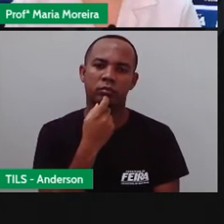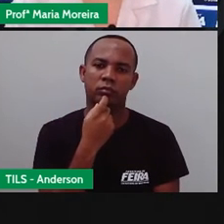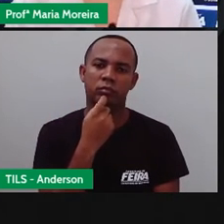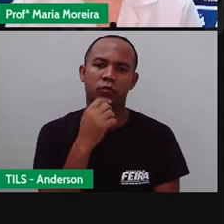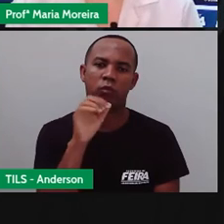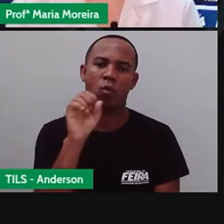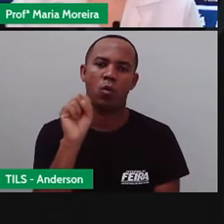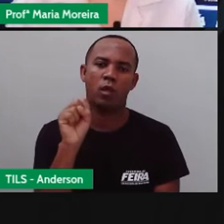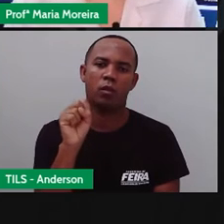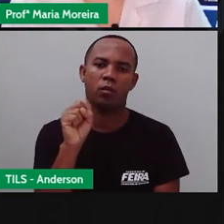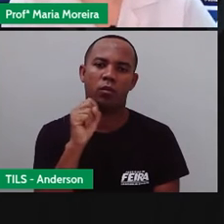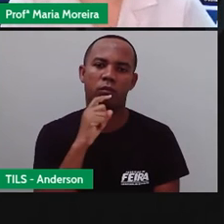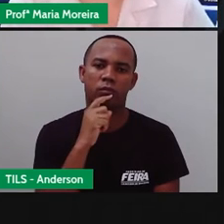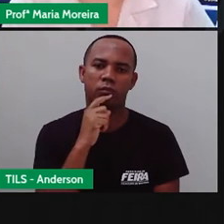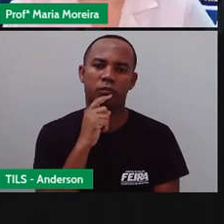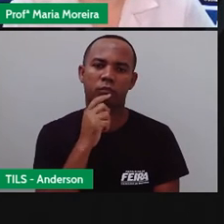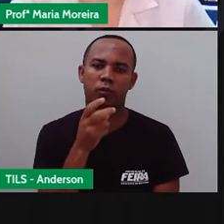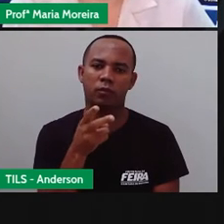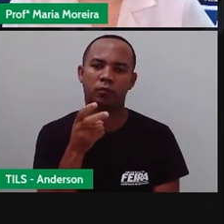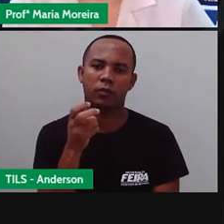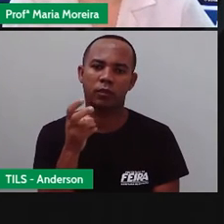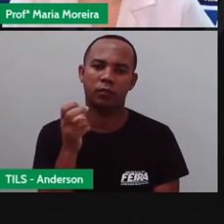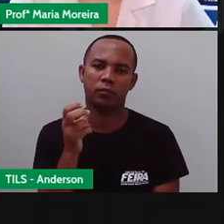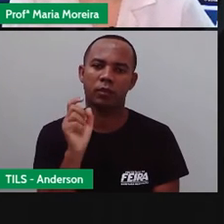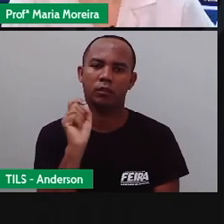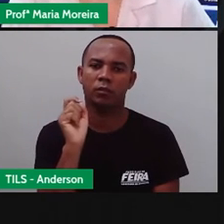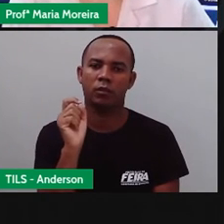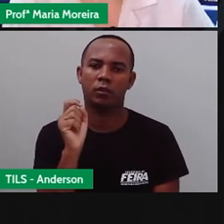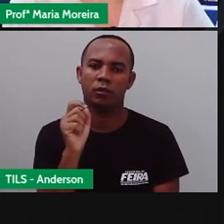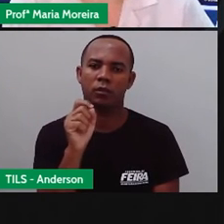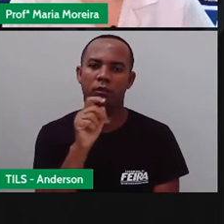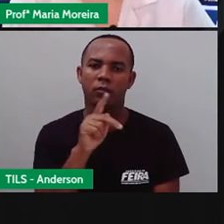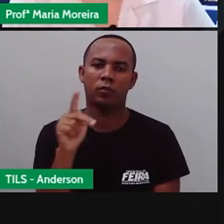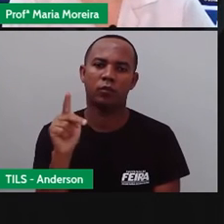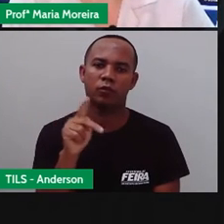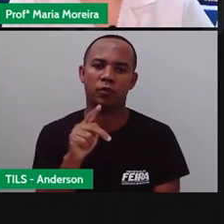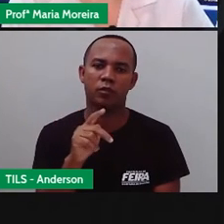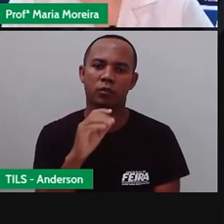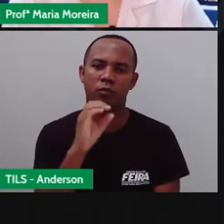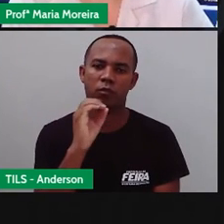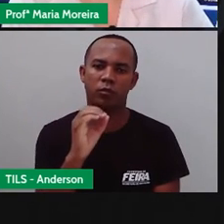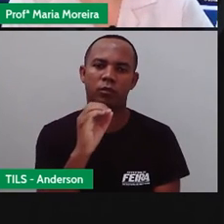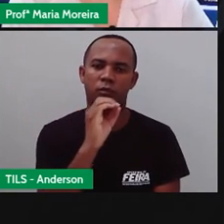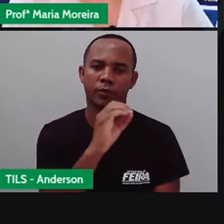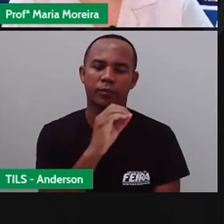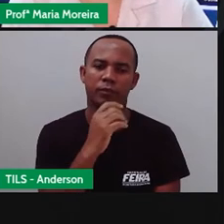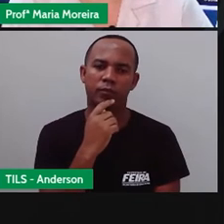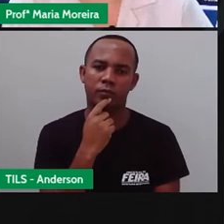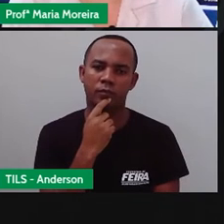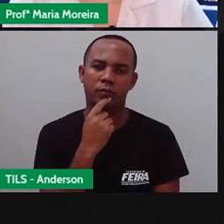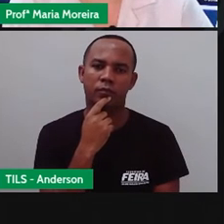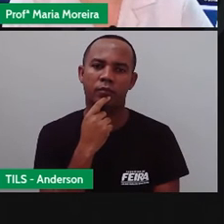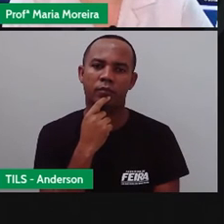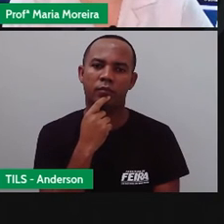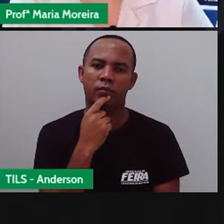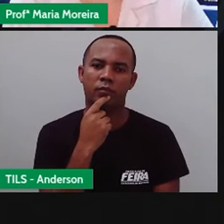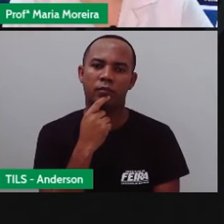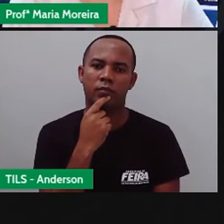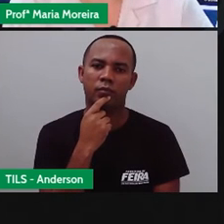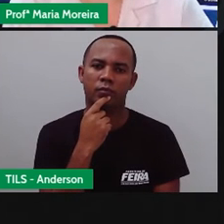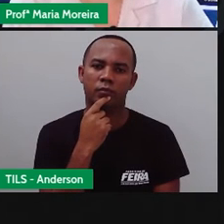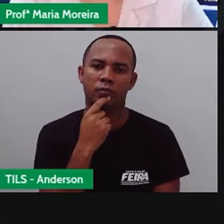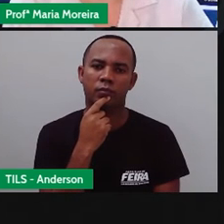no total oito então percebo que passar pro fez aqui ela ó pegou 400 e arrumou aqui